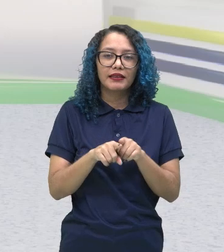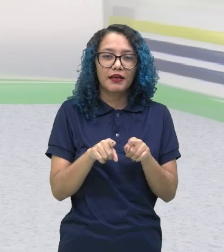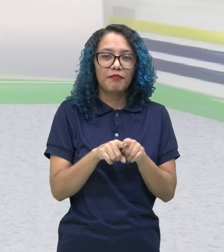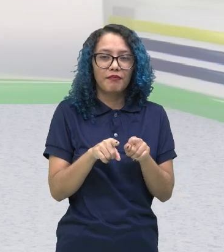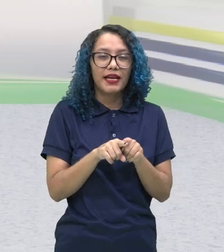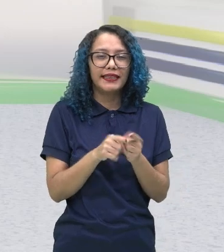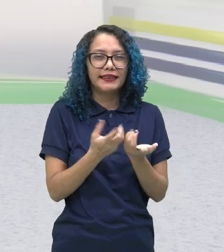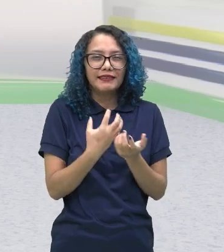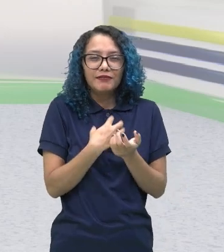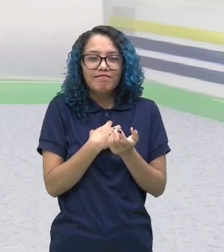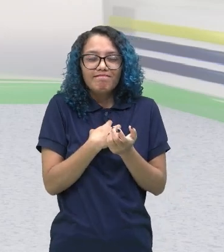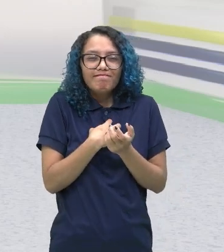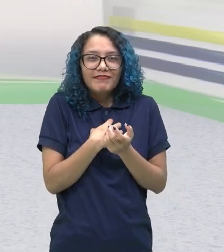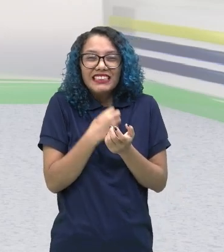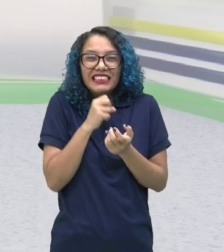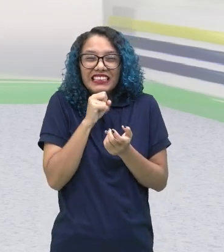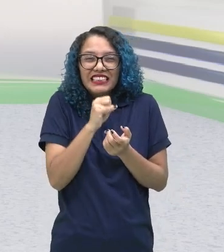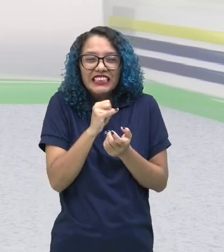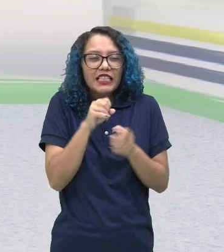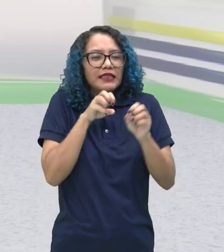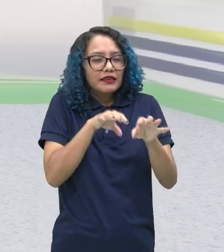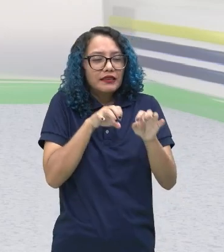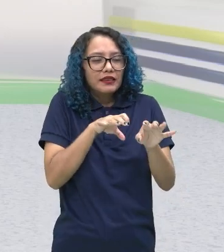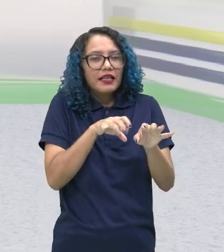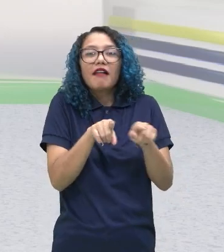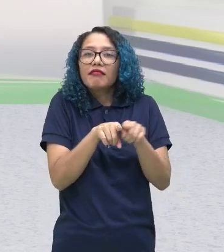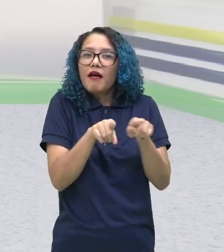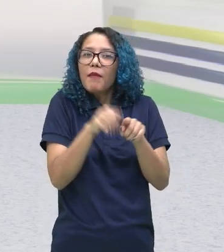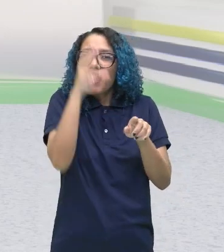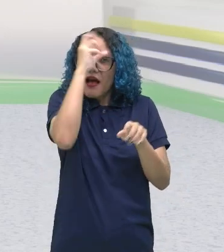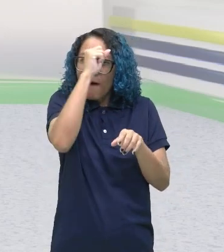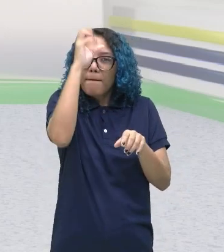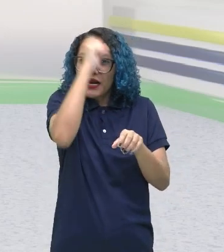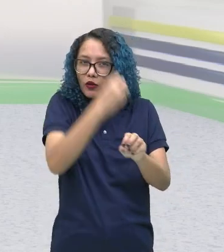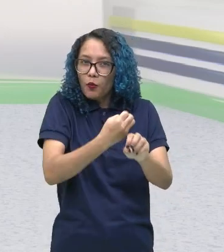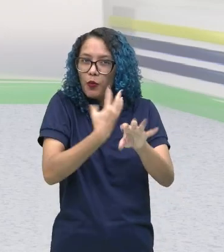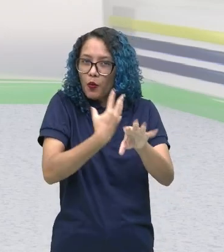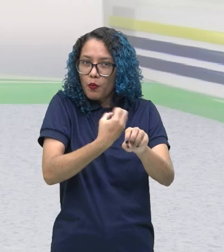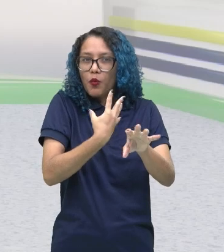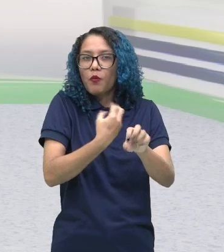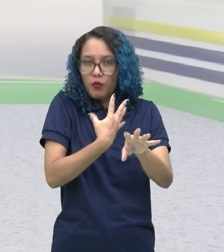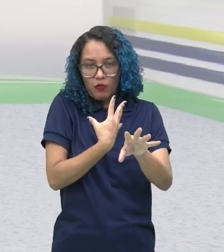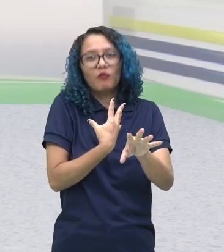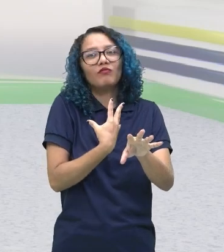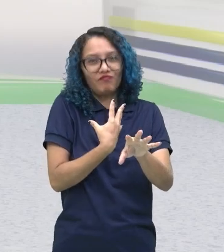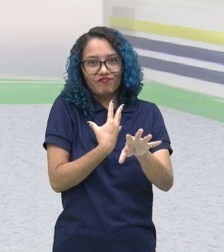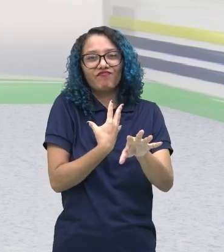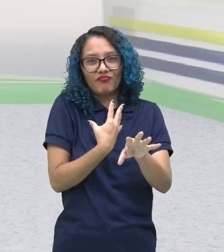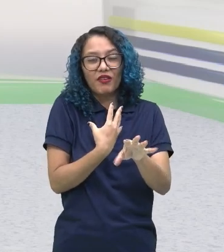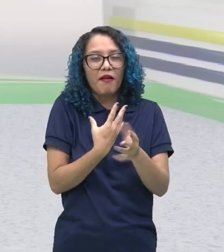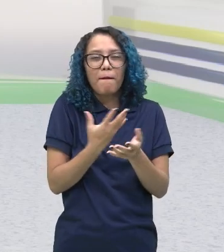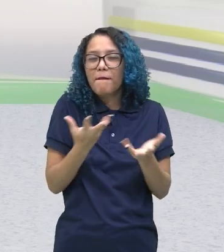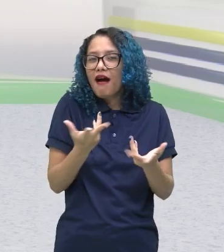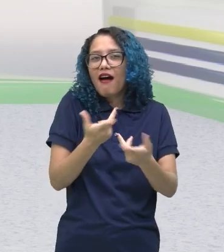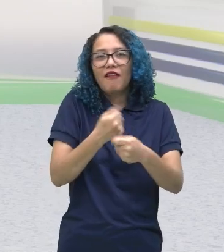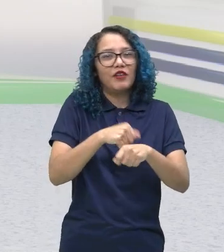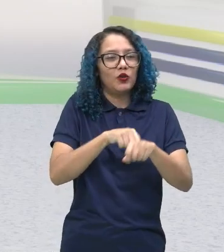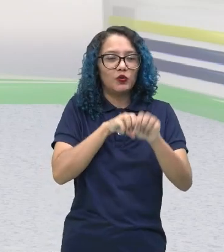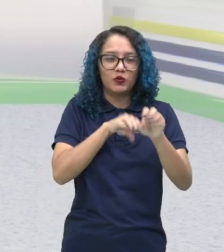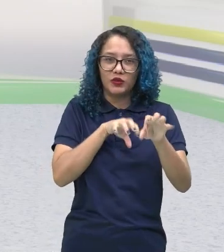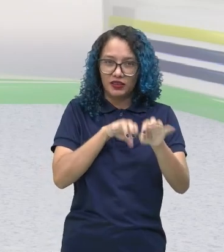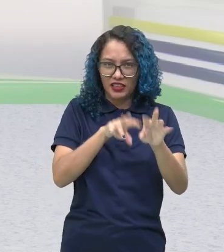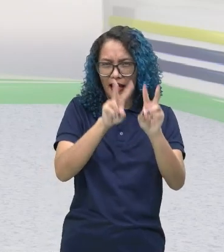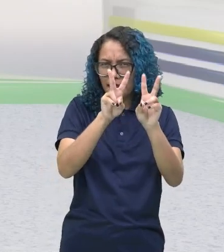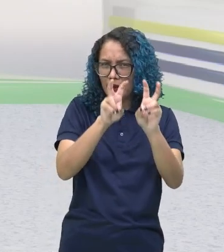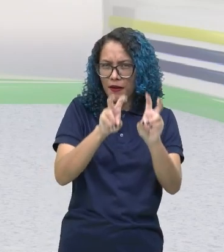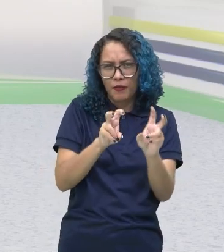quanto mais eu ensino, mais eu aprendo. Então, eu acho fantástico ensinar tudo aquilo que eu sei. Então, como você vê